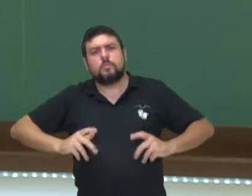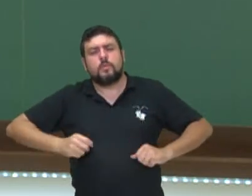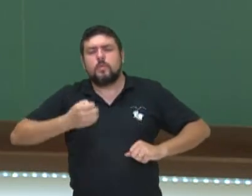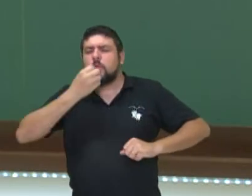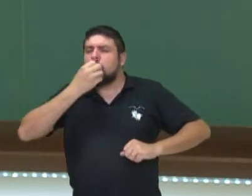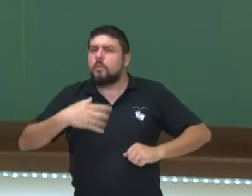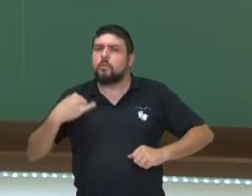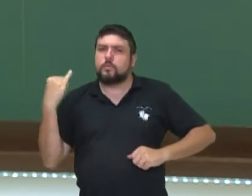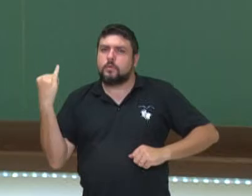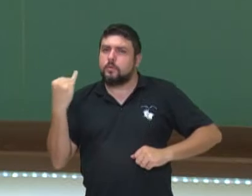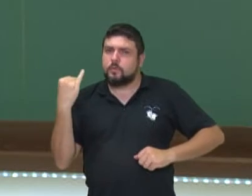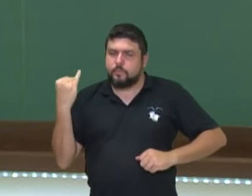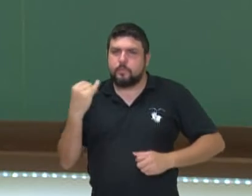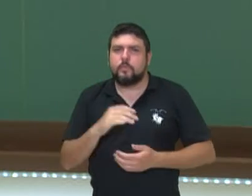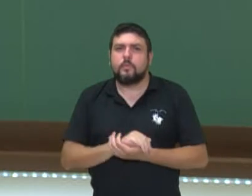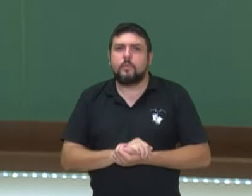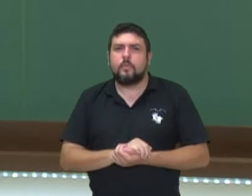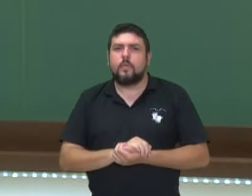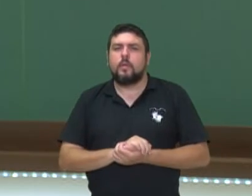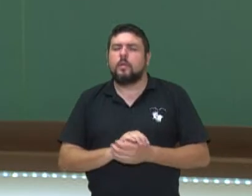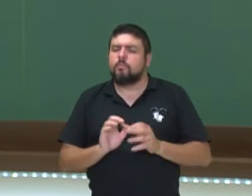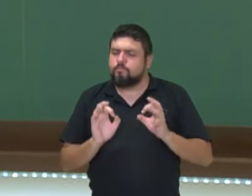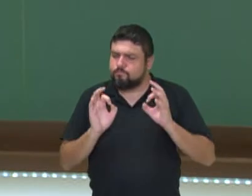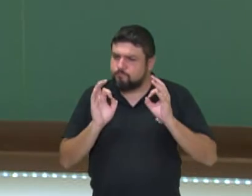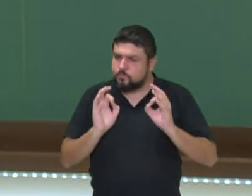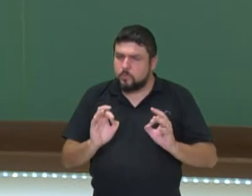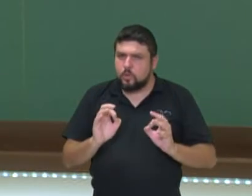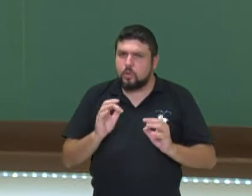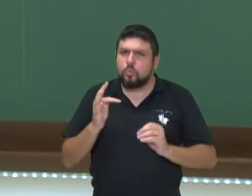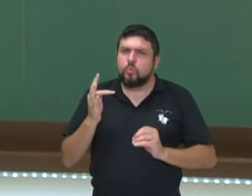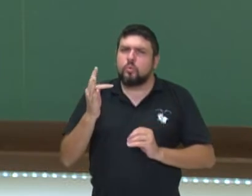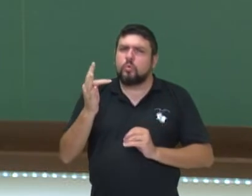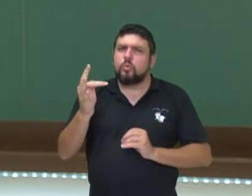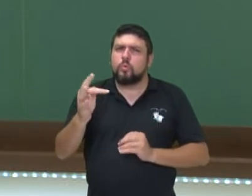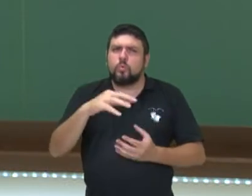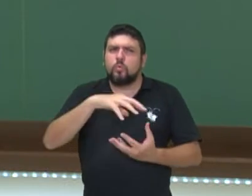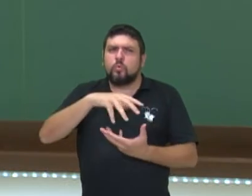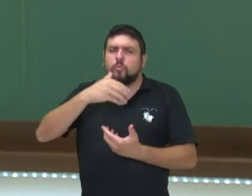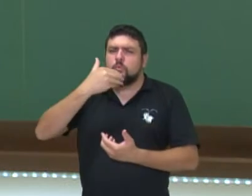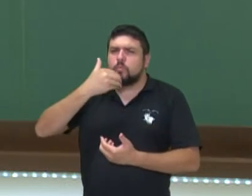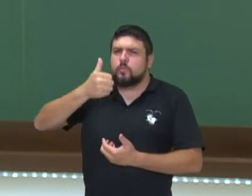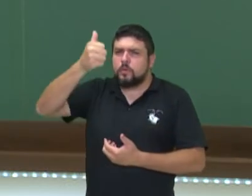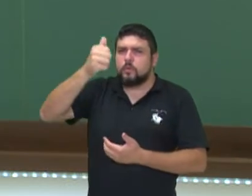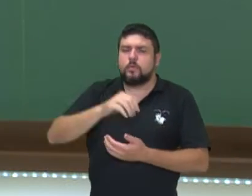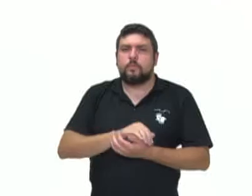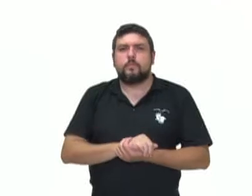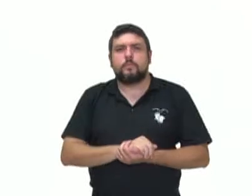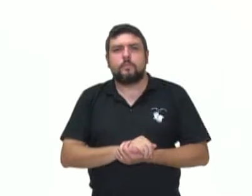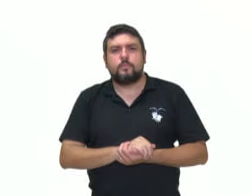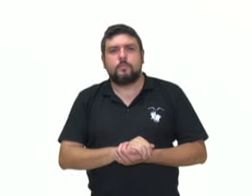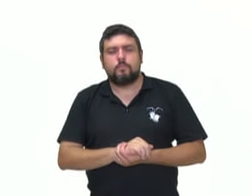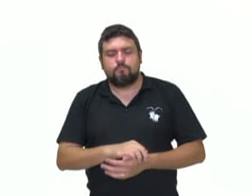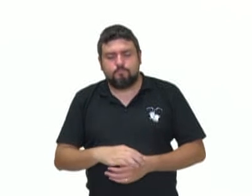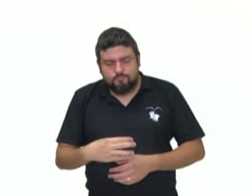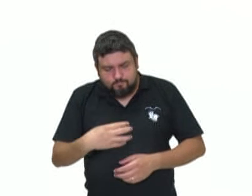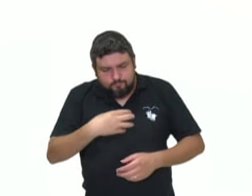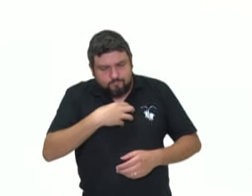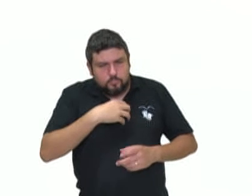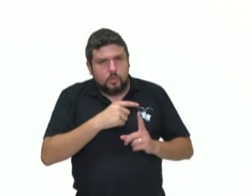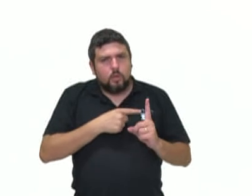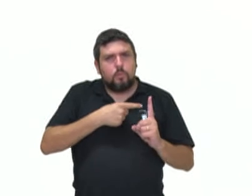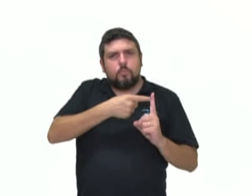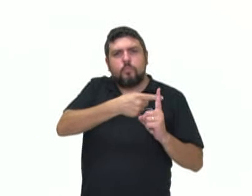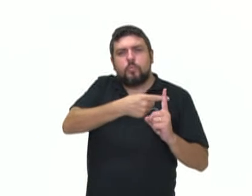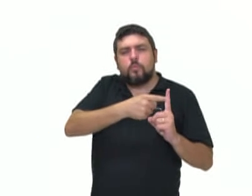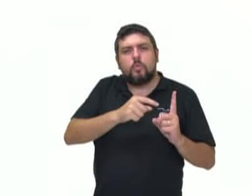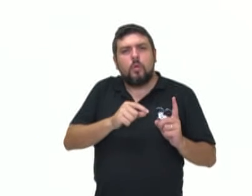muito importante, vai com certeza construir um mundo muito melhor, tá? Atitudes positivas que se baseiam em